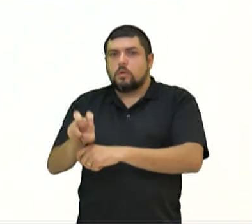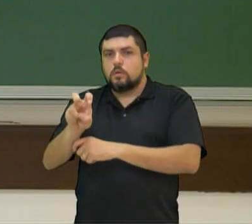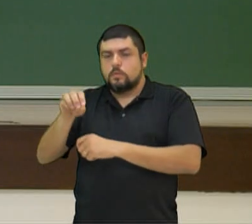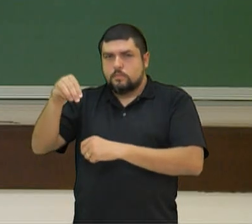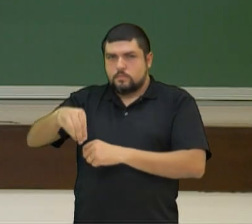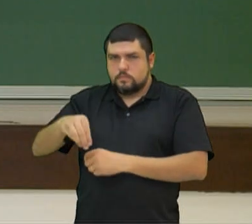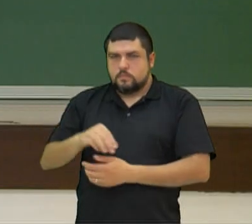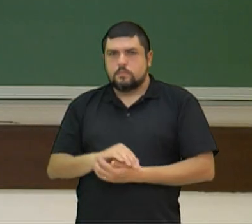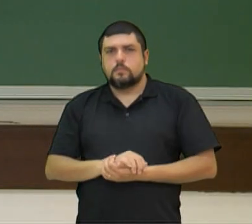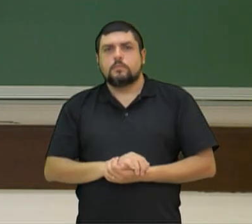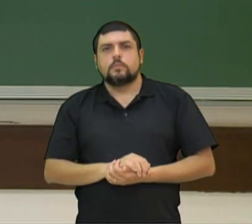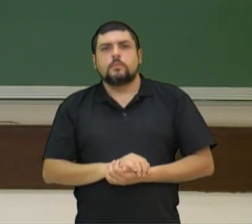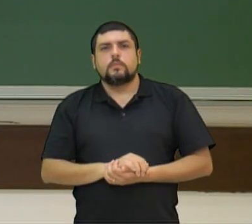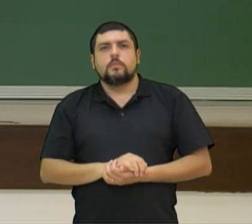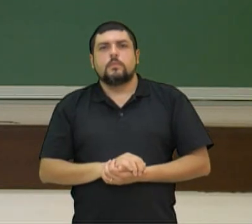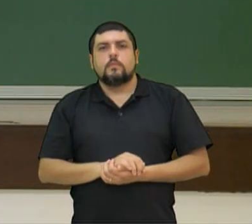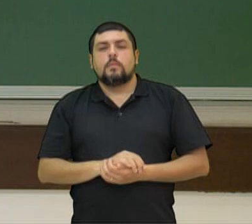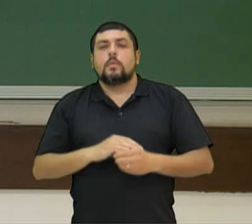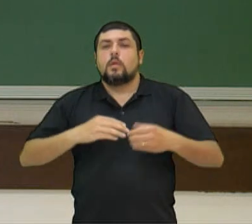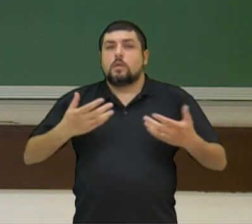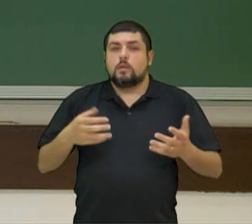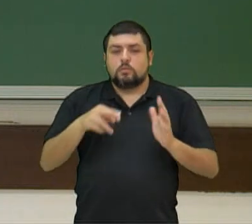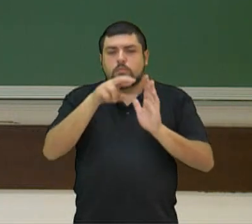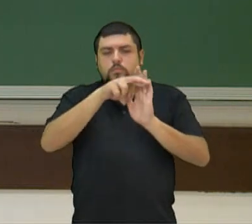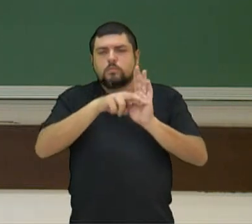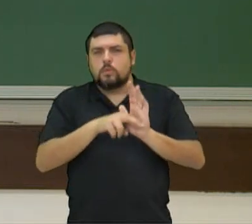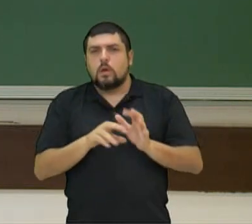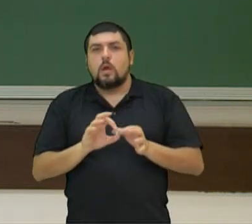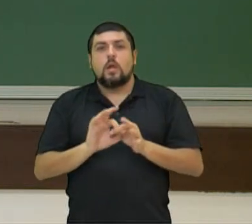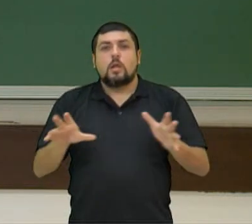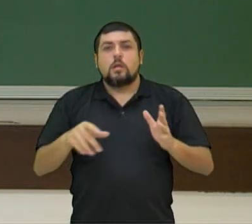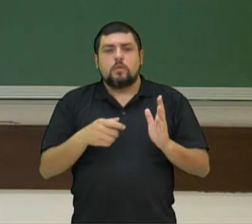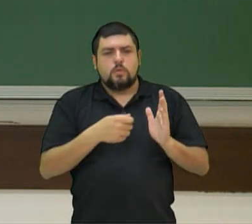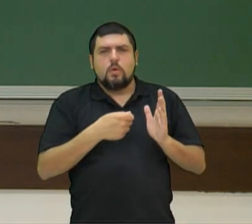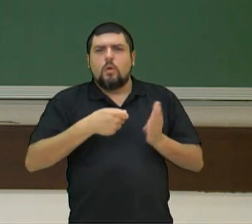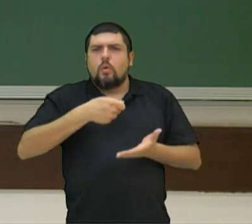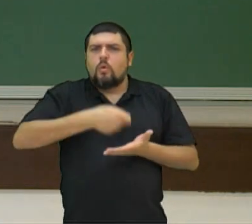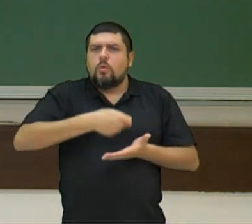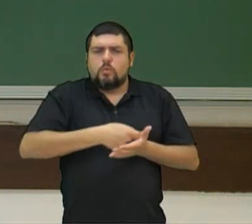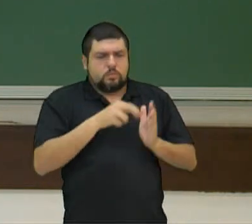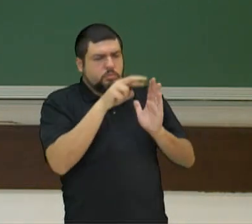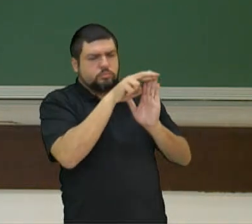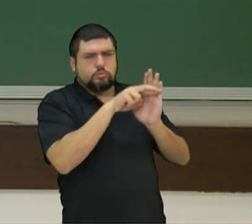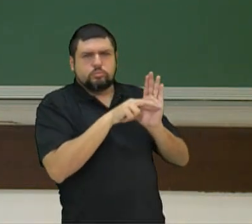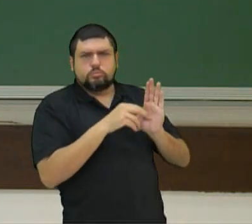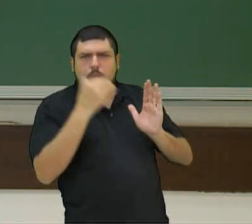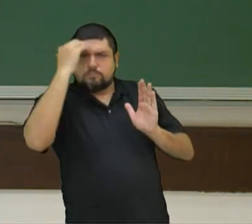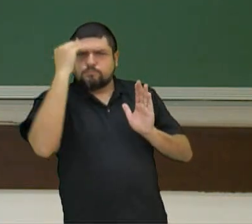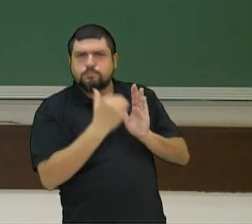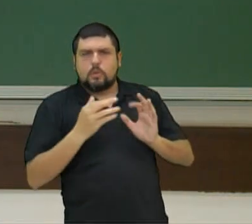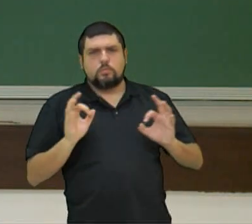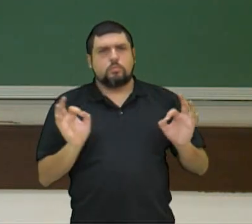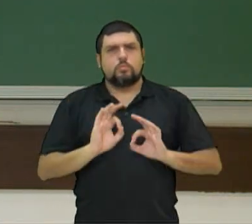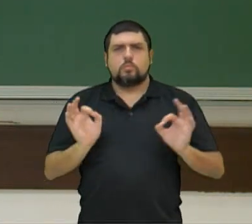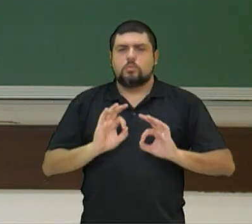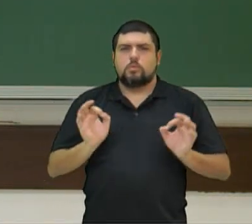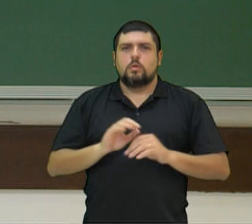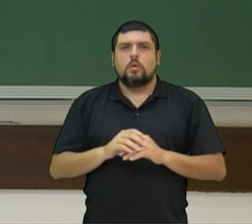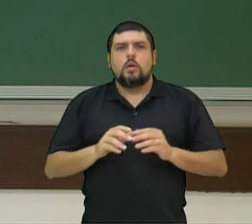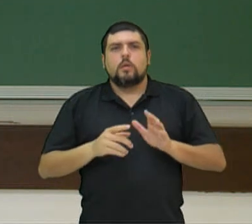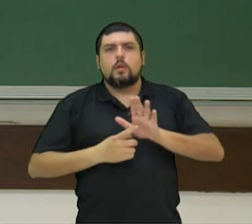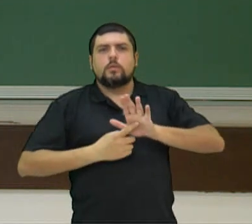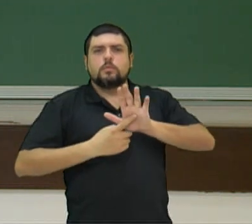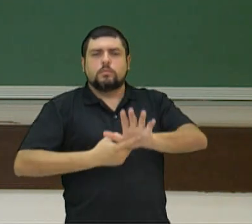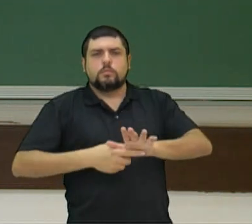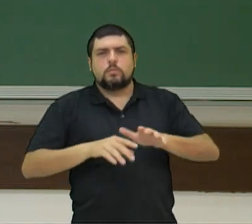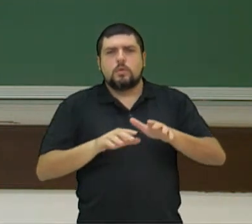Então, aqui na rotina livre, não existe obrigatoriedade de algum movimento. As apresentações são